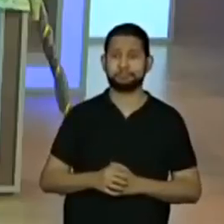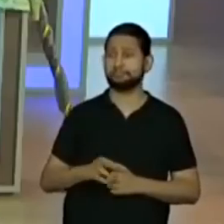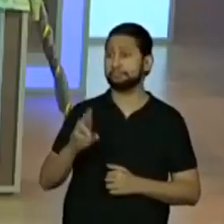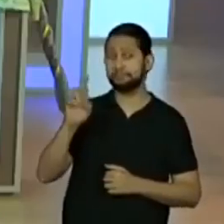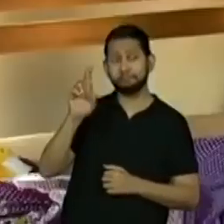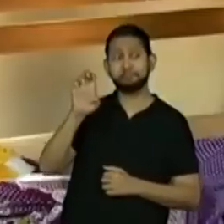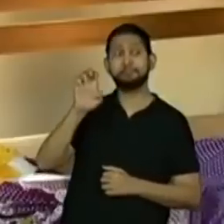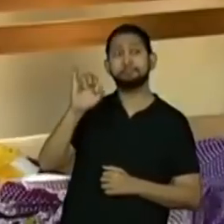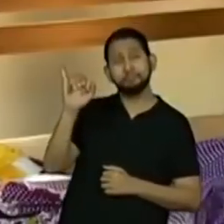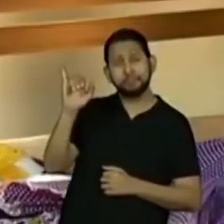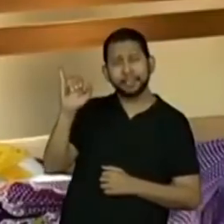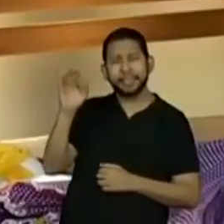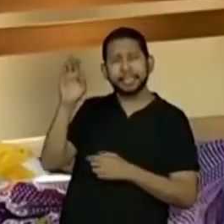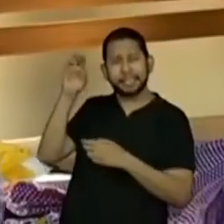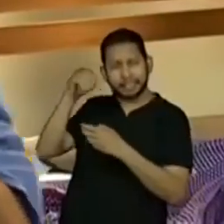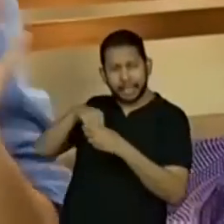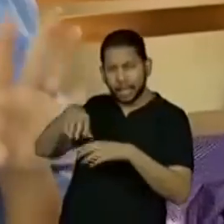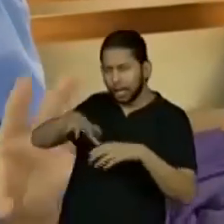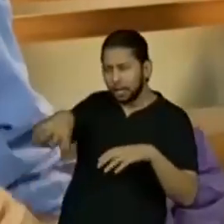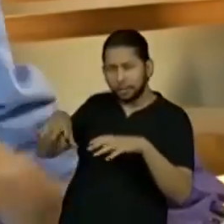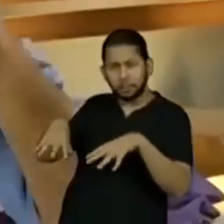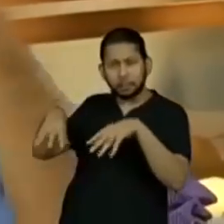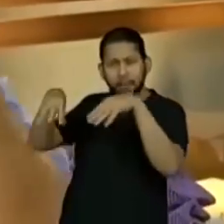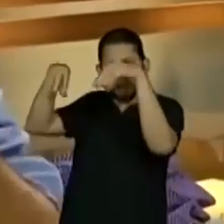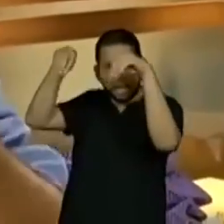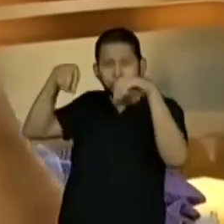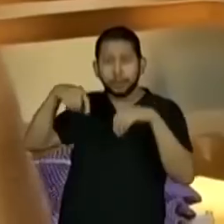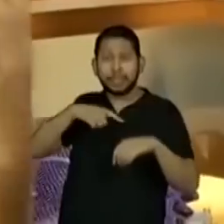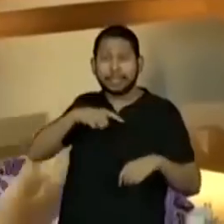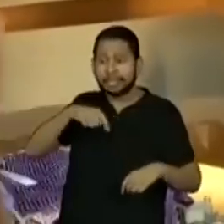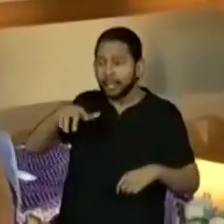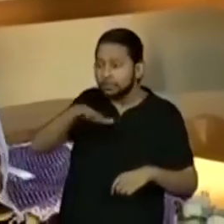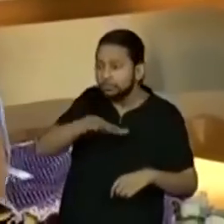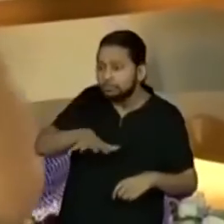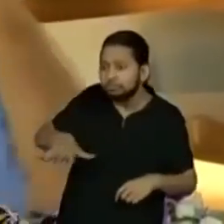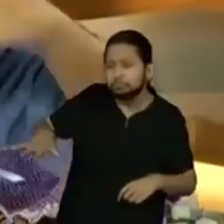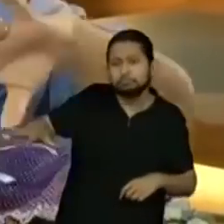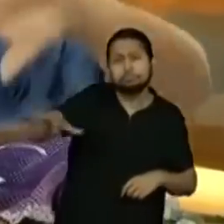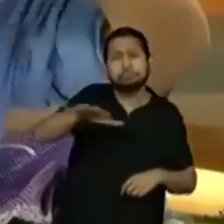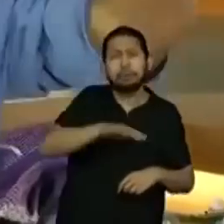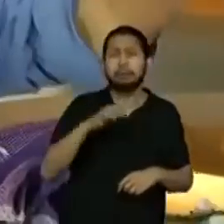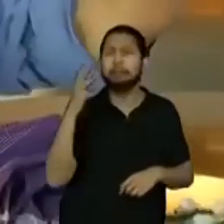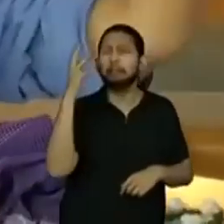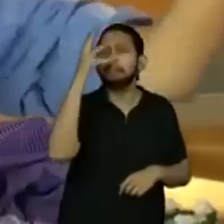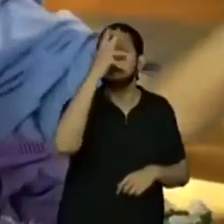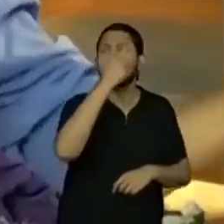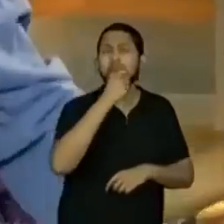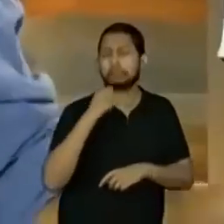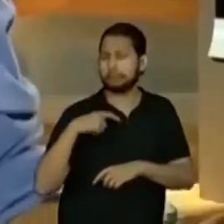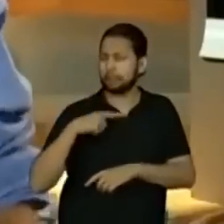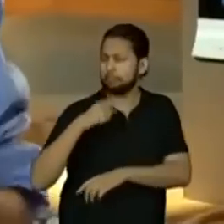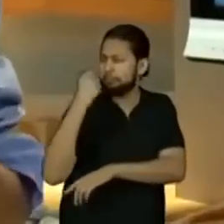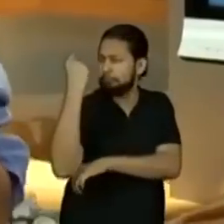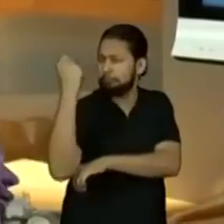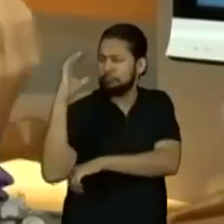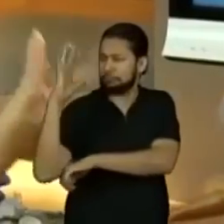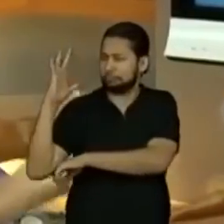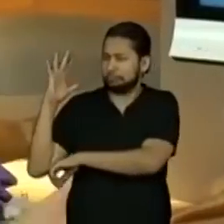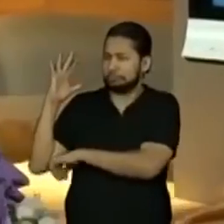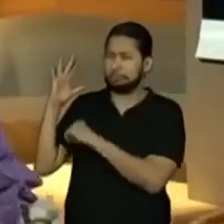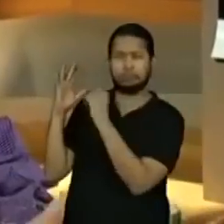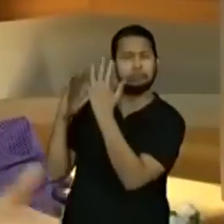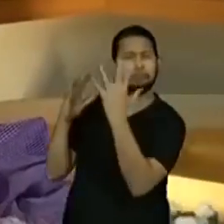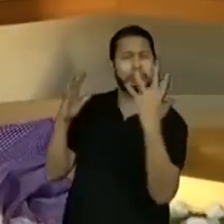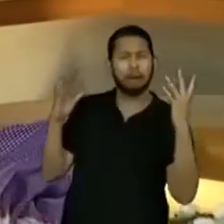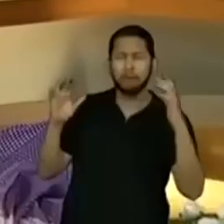que no fundo do seu palácio tinha um parque lindíssimo, com árvores frondosas, com pássaros